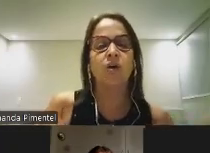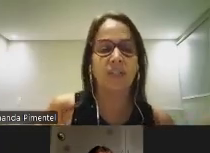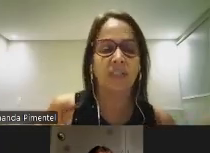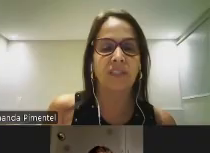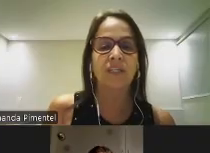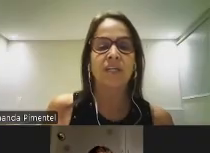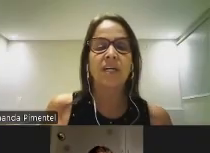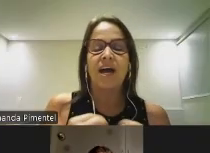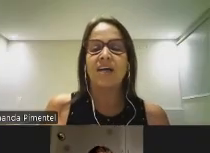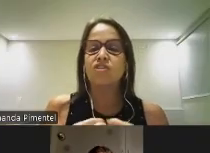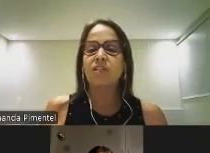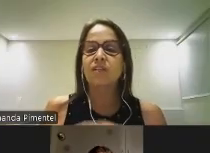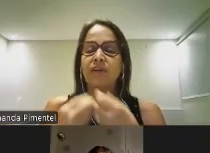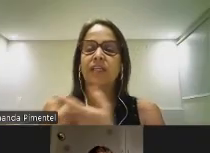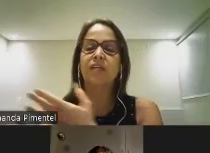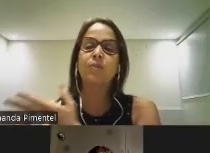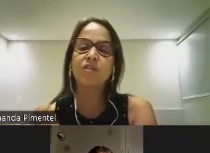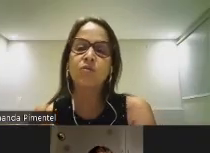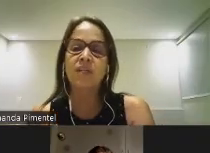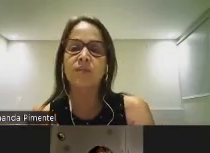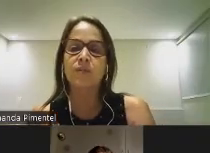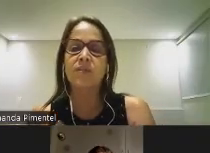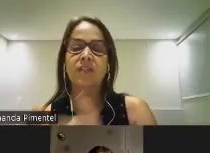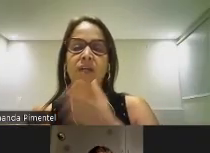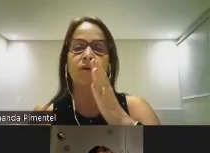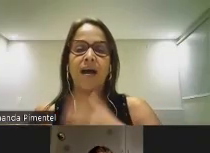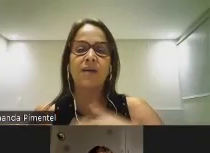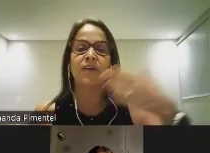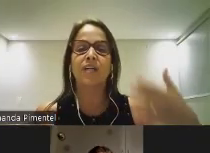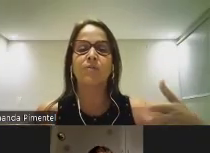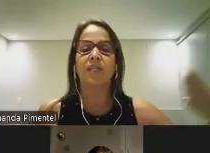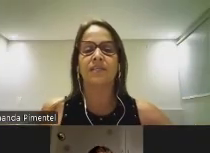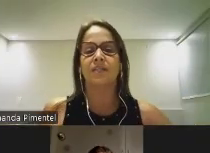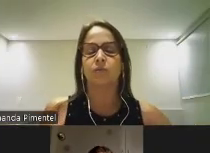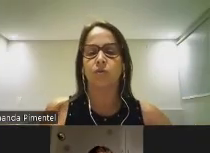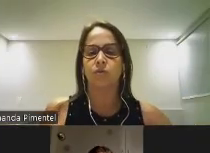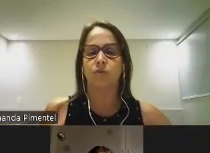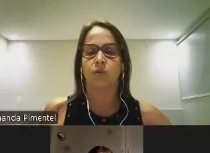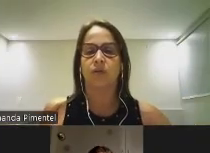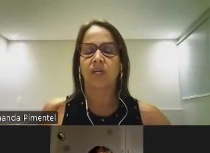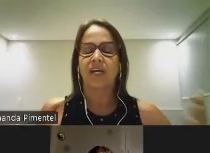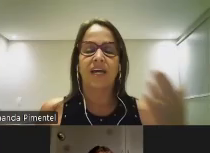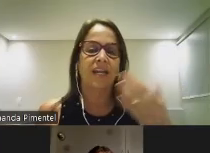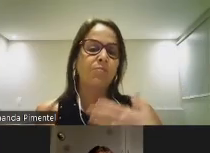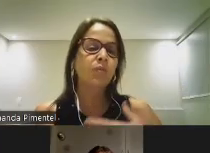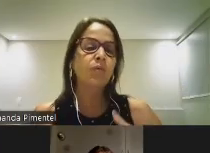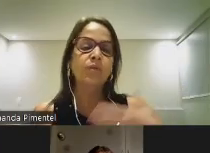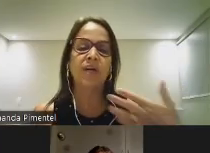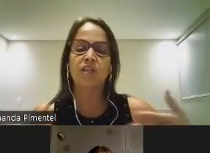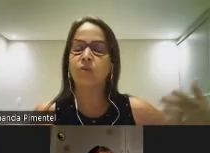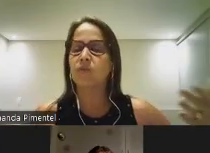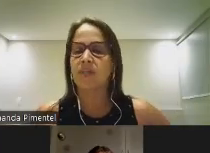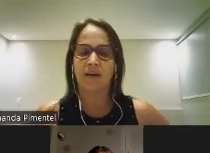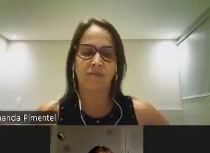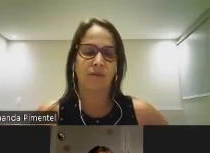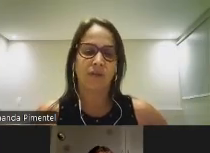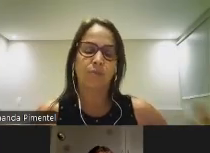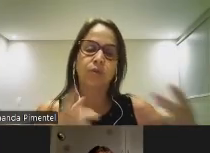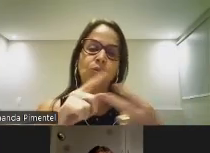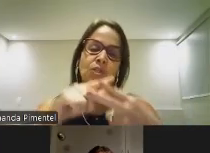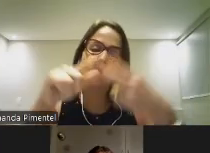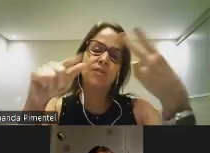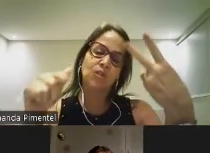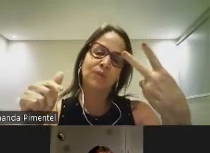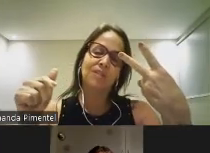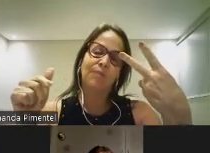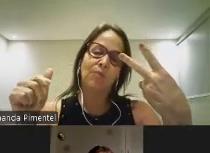maneira recorrente, a gente vai tendo prejuízos. Então, a fragmentação do sono, ela é muito responsável